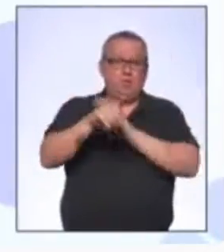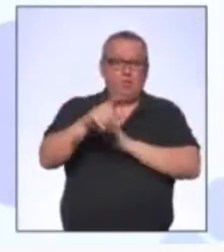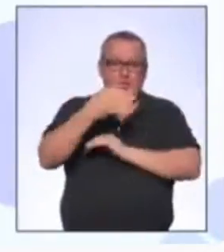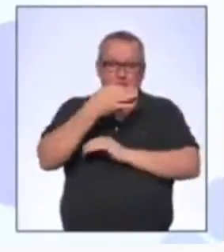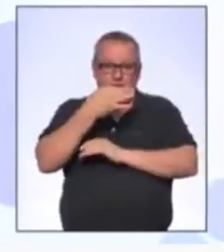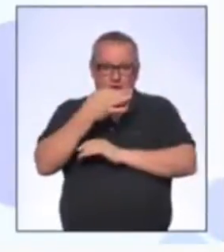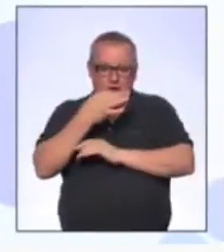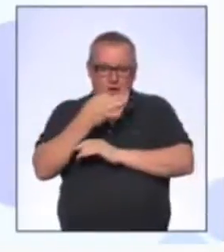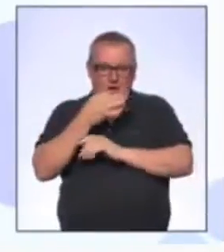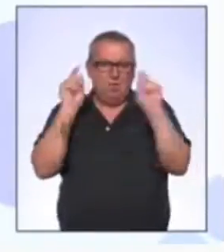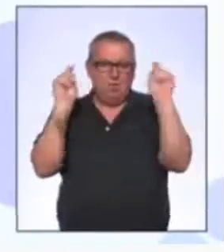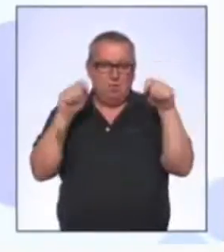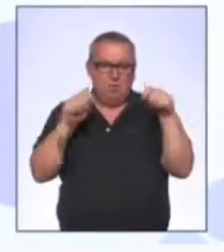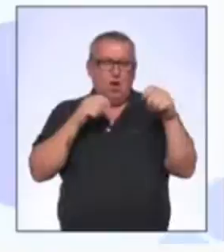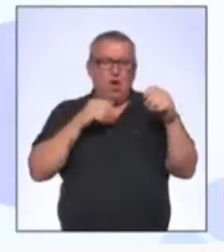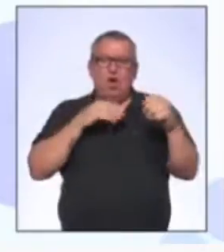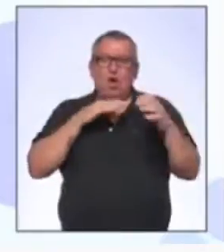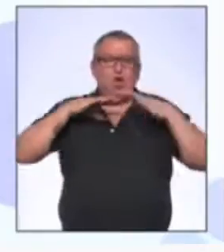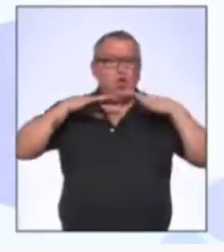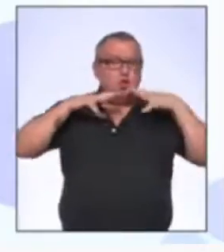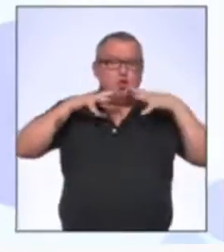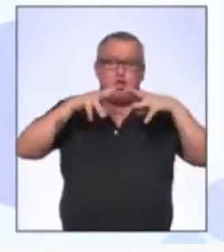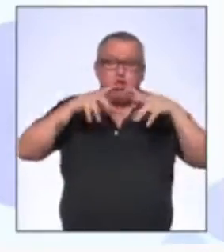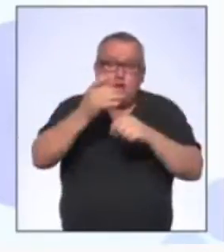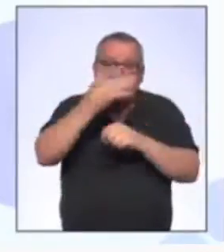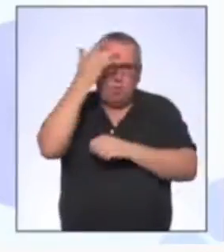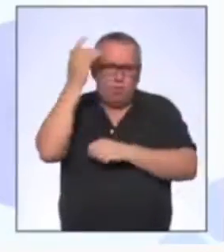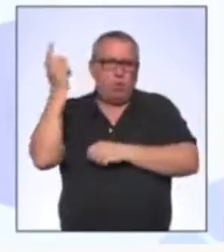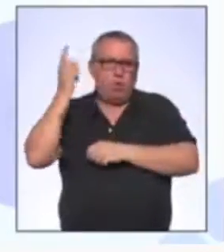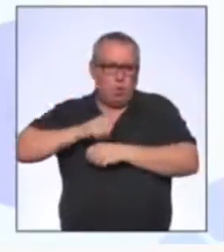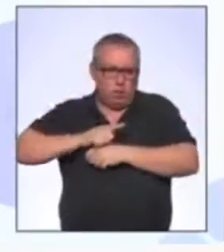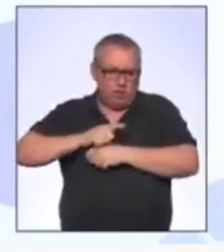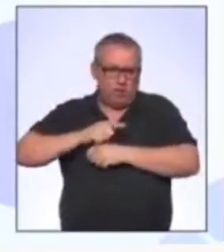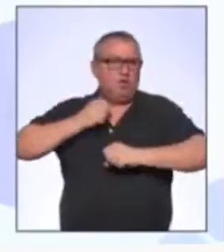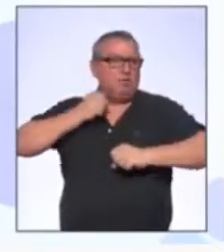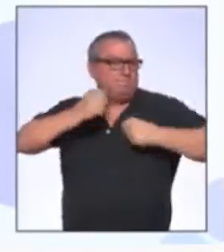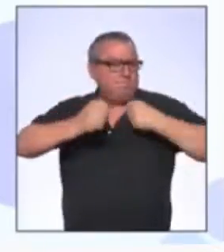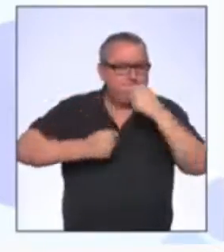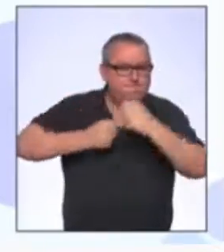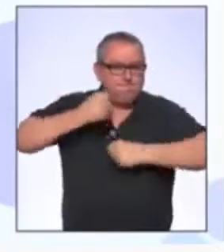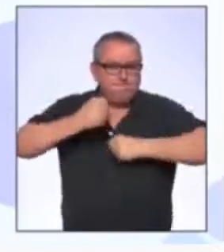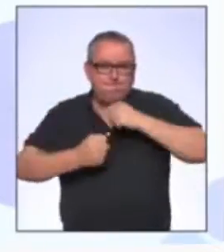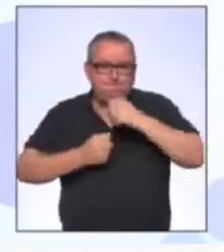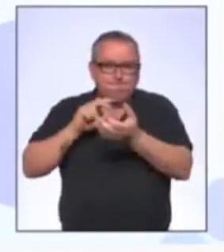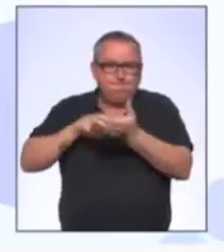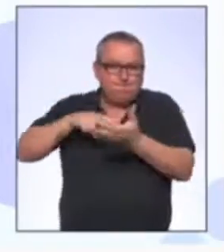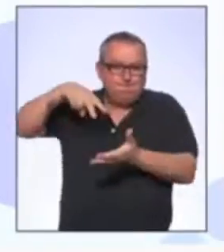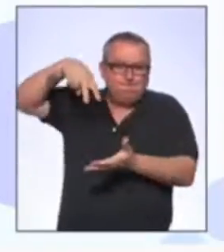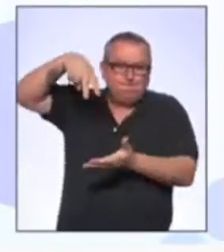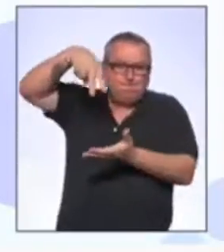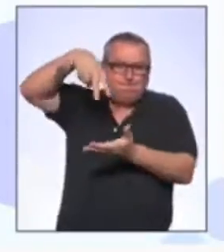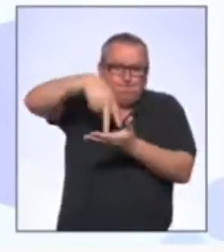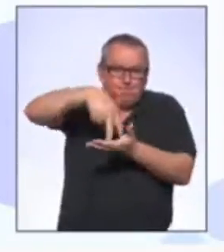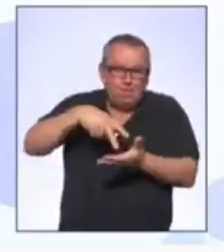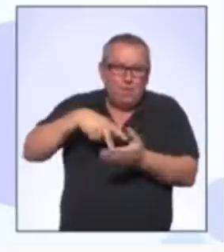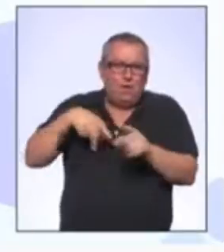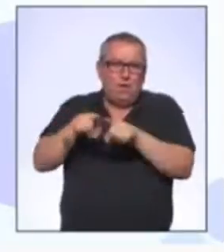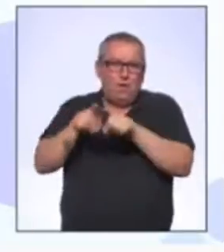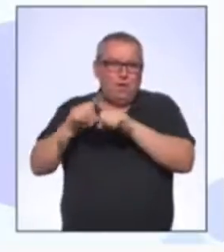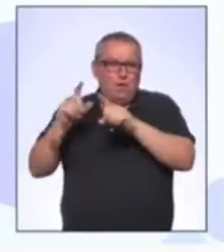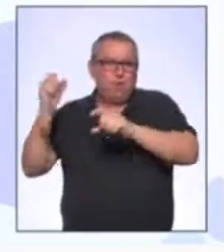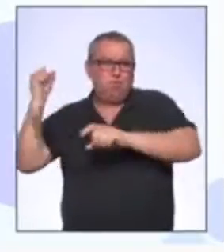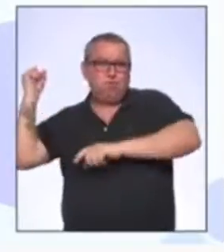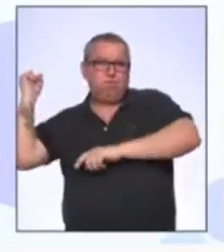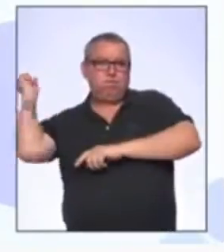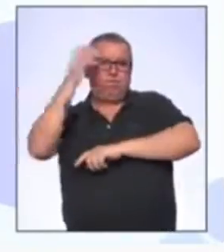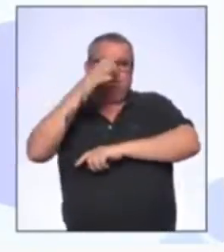você acha que é possível que todas as pessoas elas corram elas sal tem elas a remessa